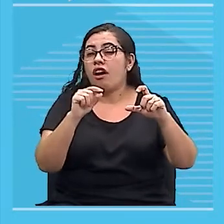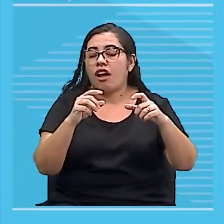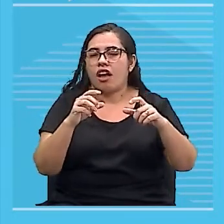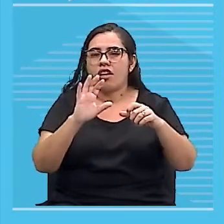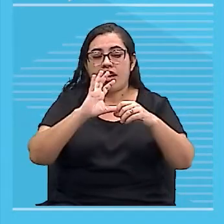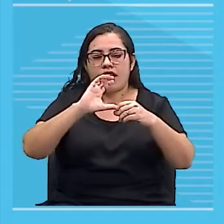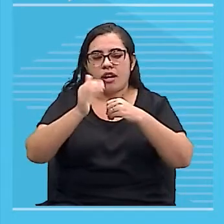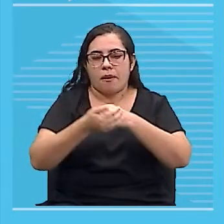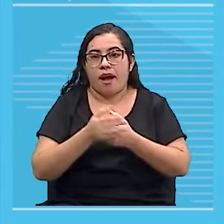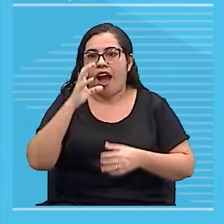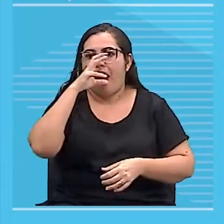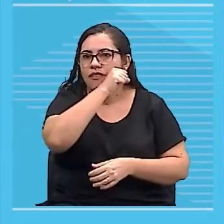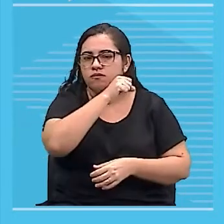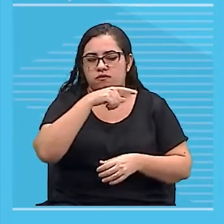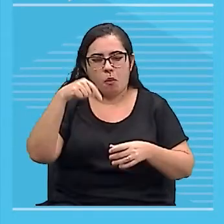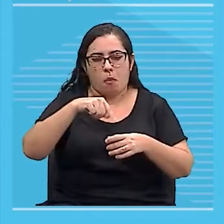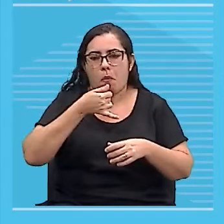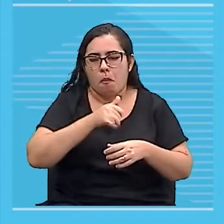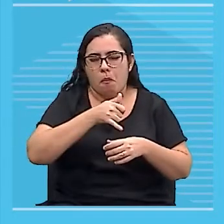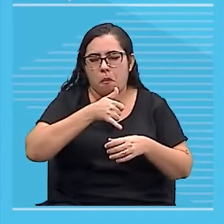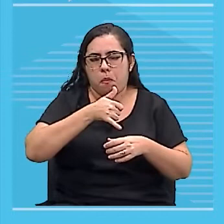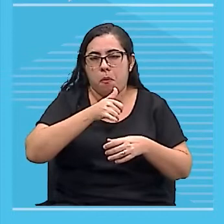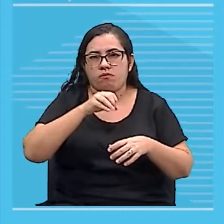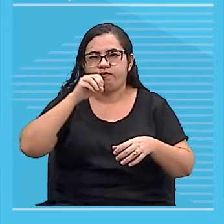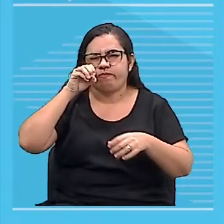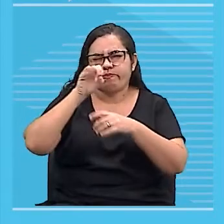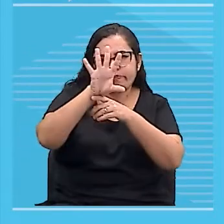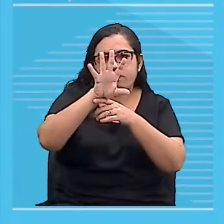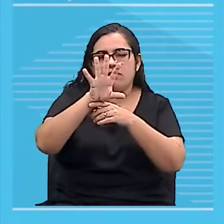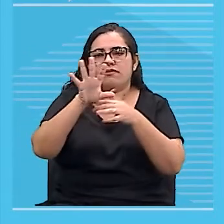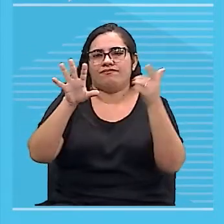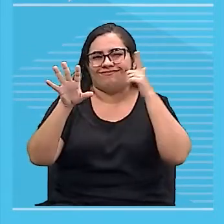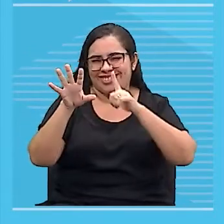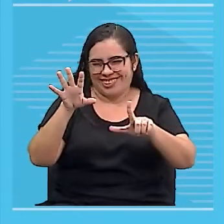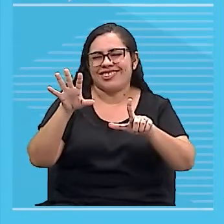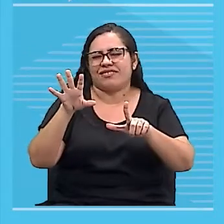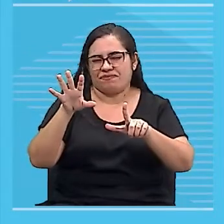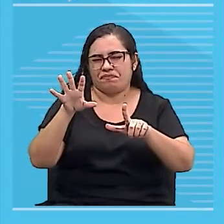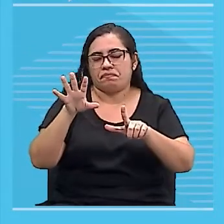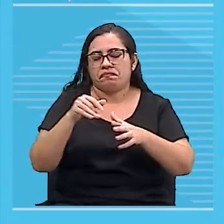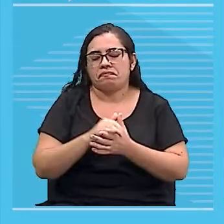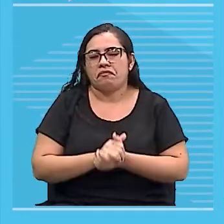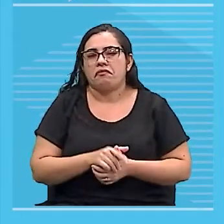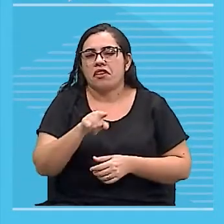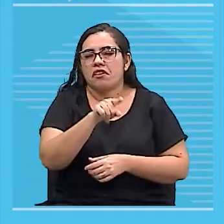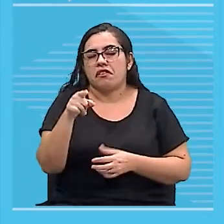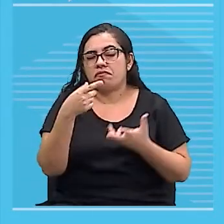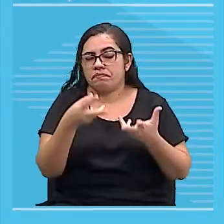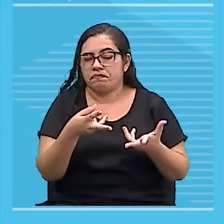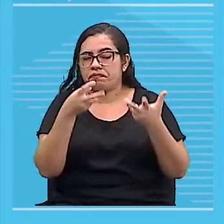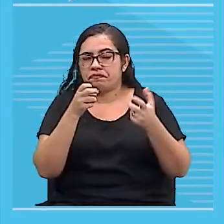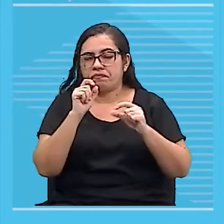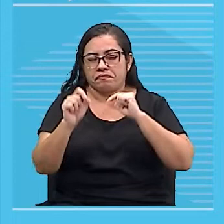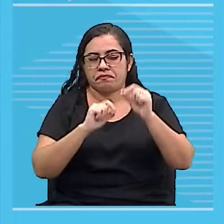É só para produzir a luminosidade do flash. E aí você percebe que o